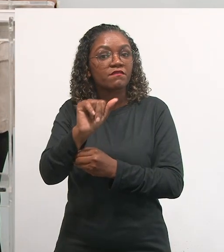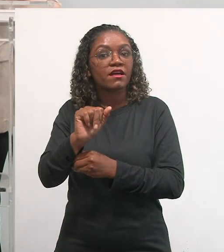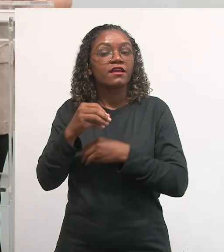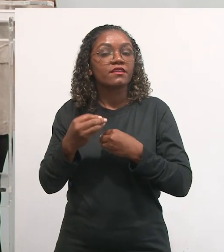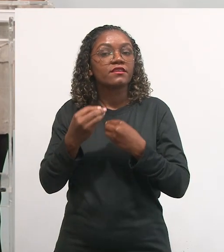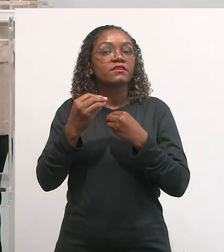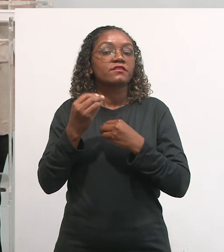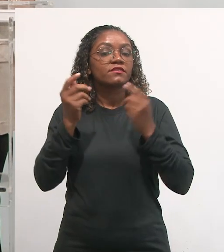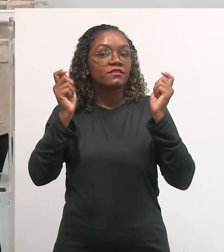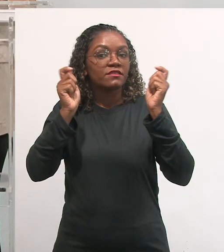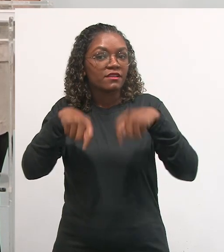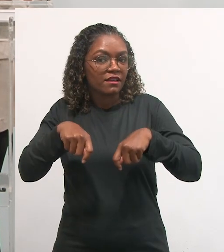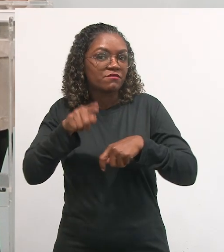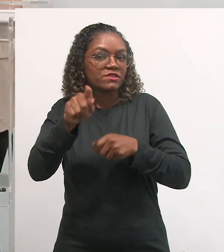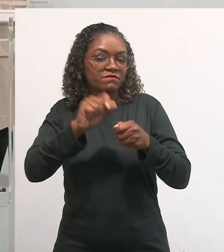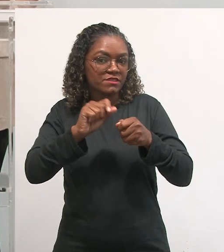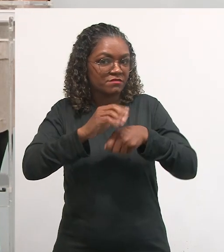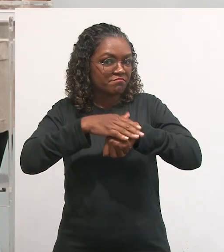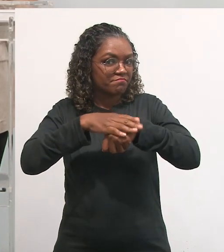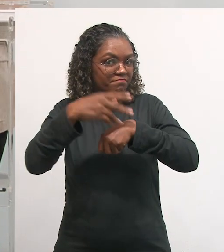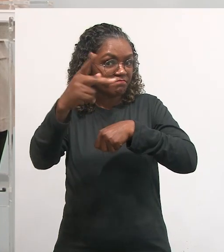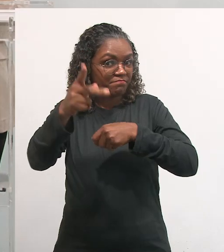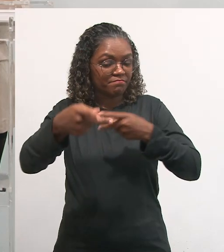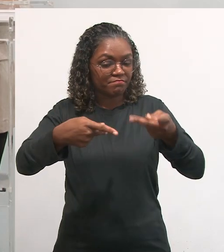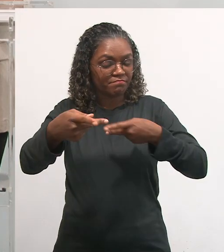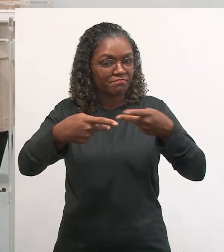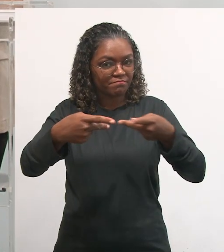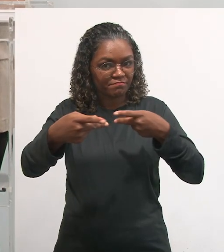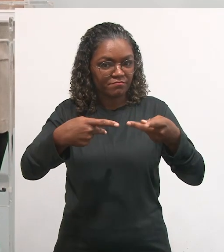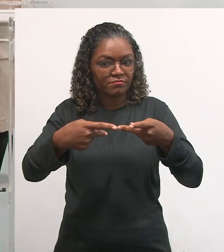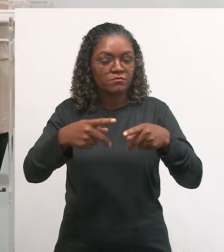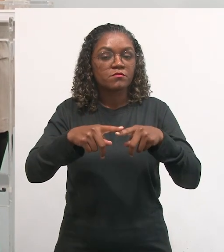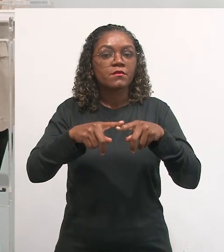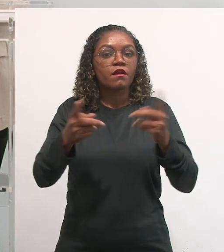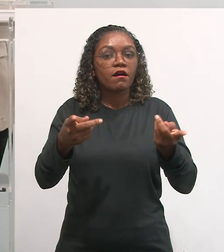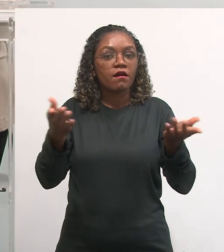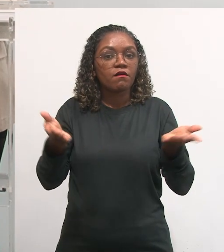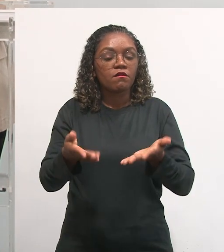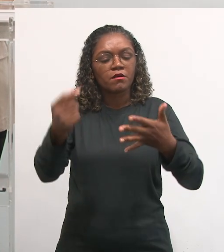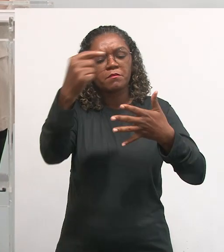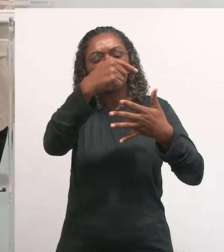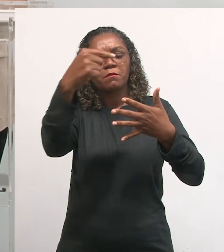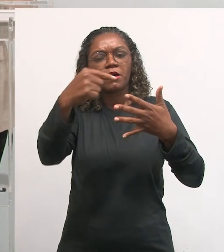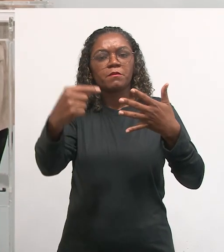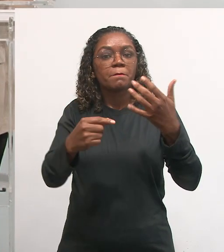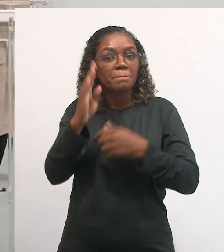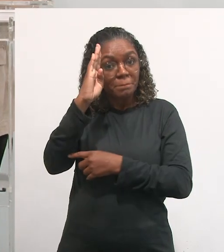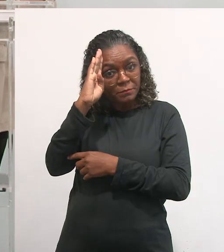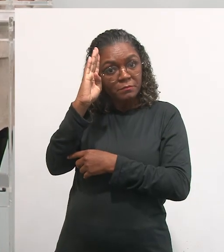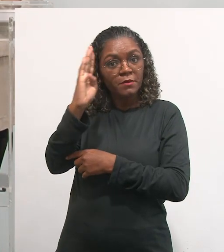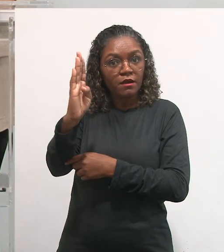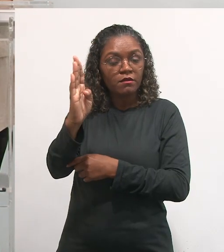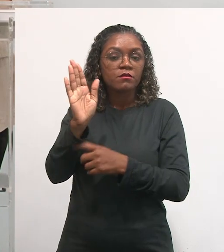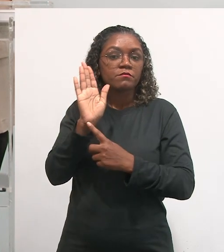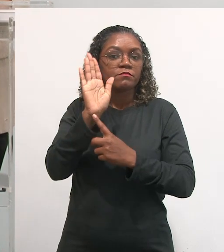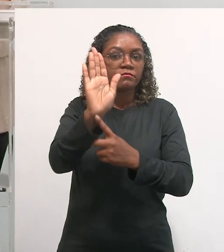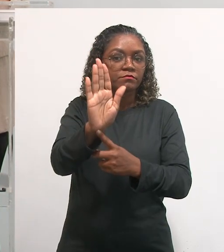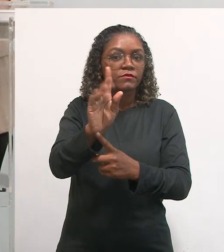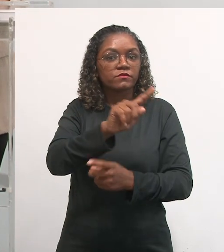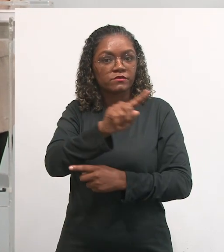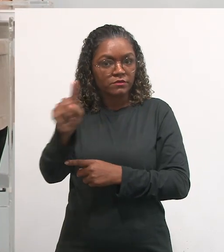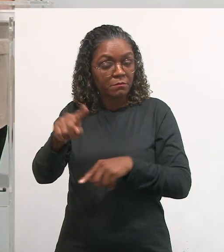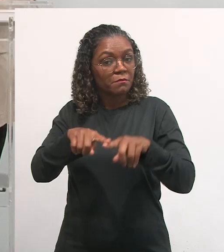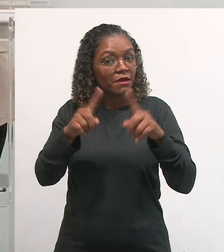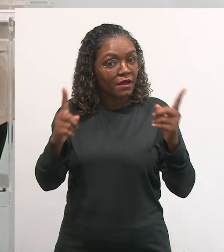condições de escrever o seu projeto Lembrando que nessas aulas nós separamos os principais pontos para passar aqui para você mas você